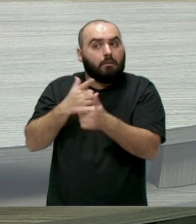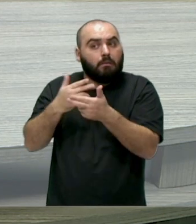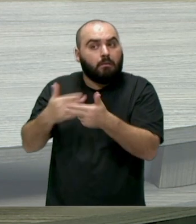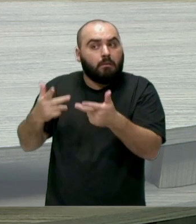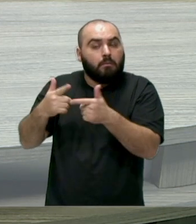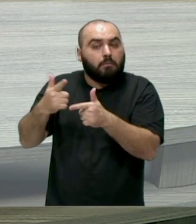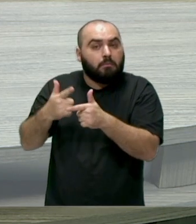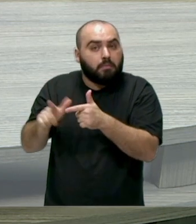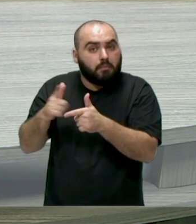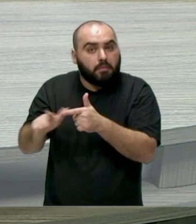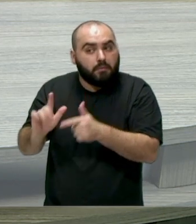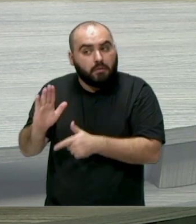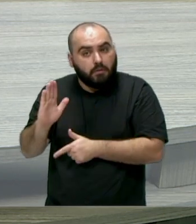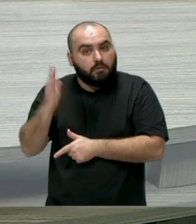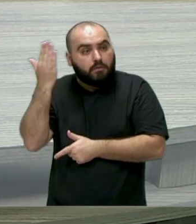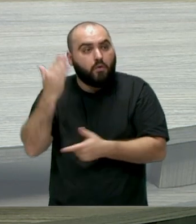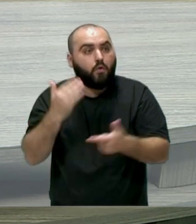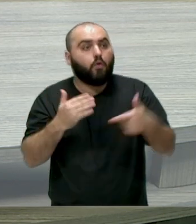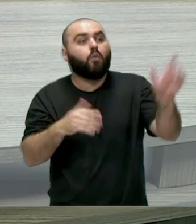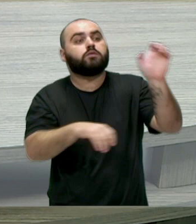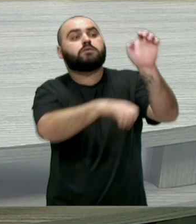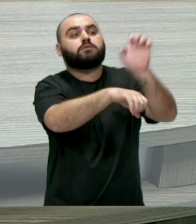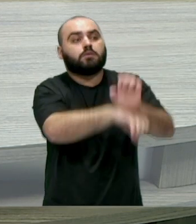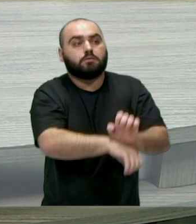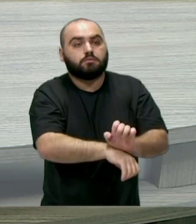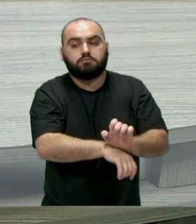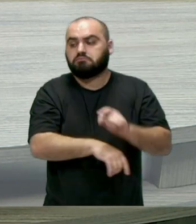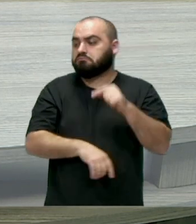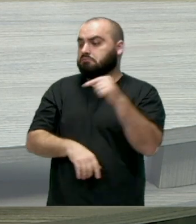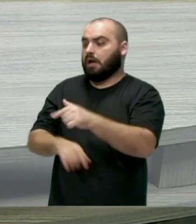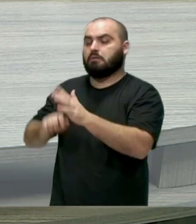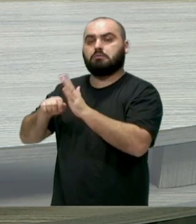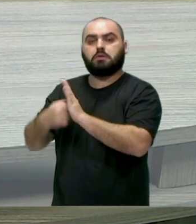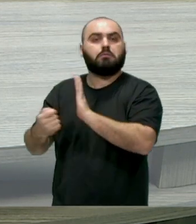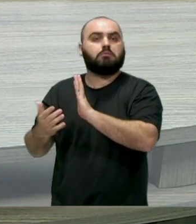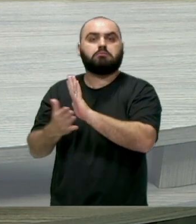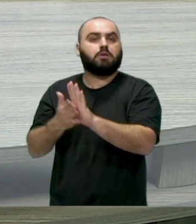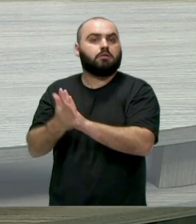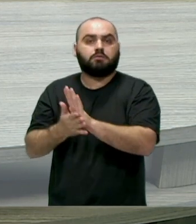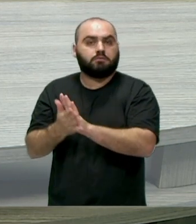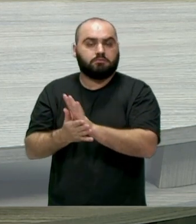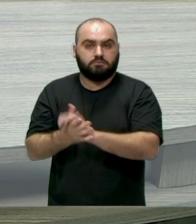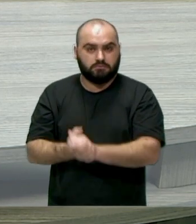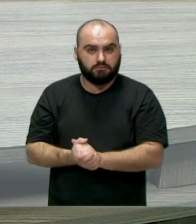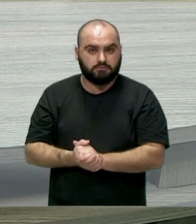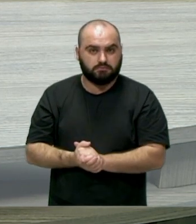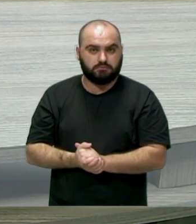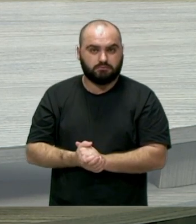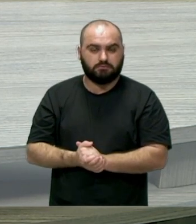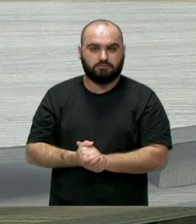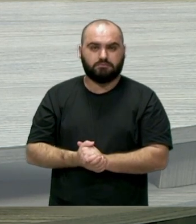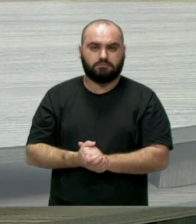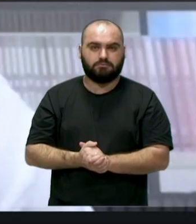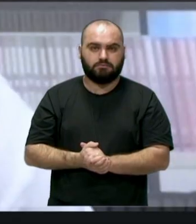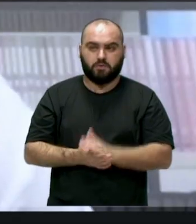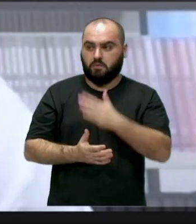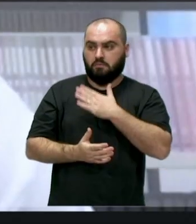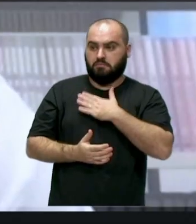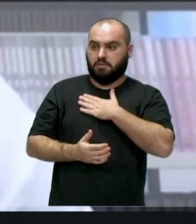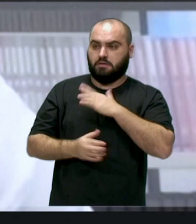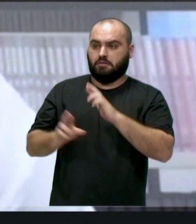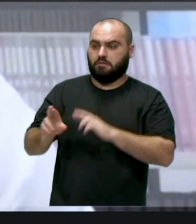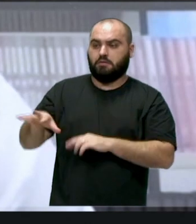eventual problema que ocorrer em outro estado da federação, por exemplo, não vai afetar a apuração do meu estado, do meu município, né, ou da minha